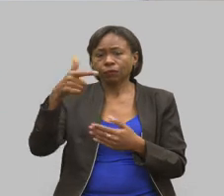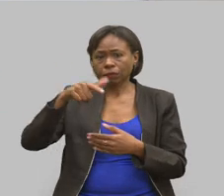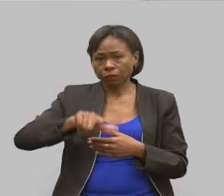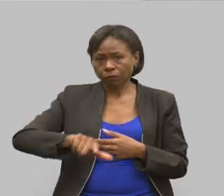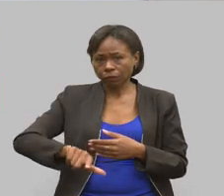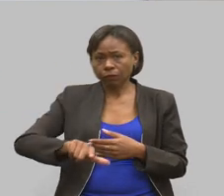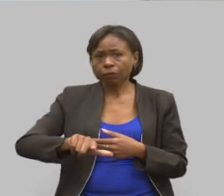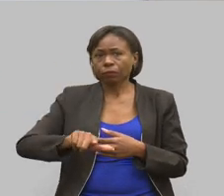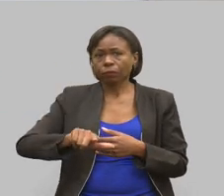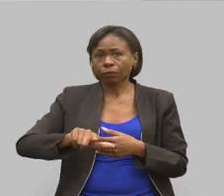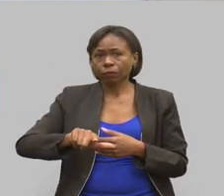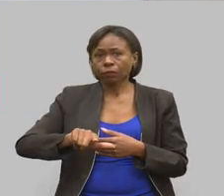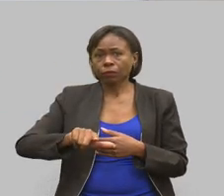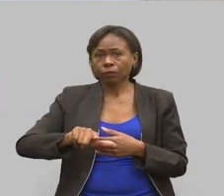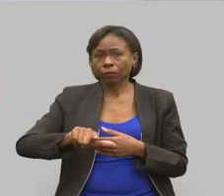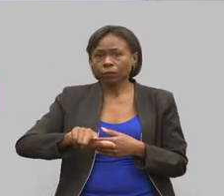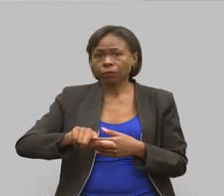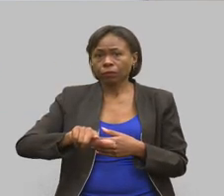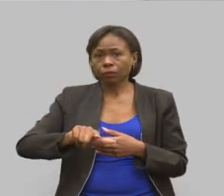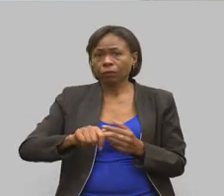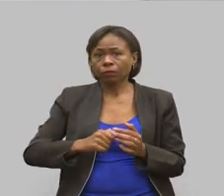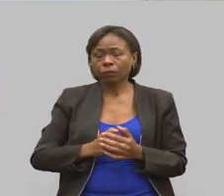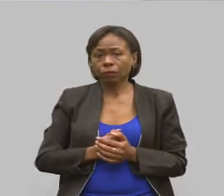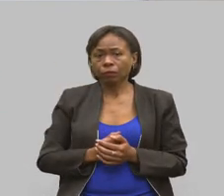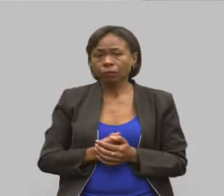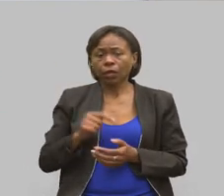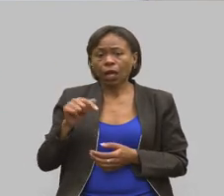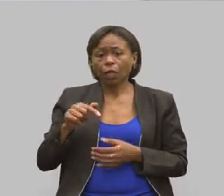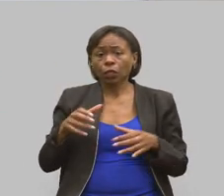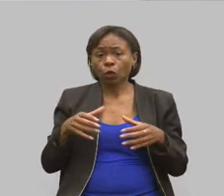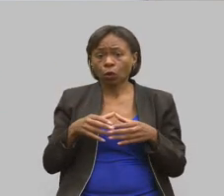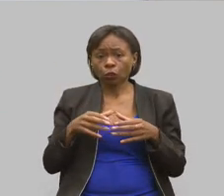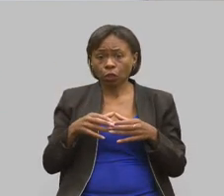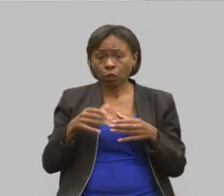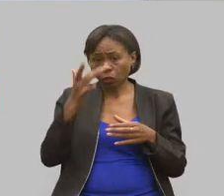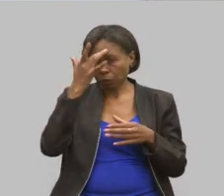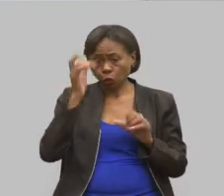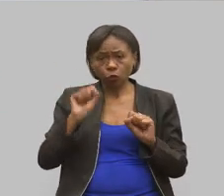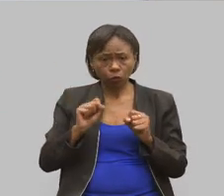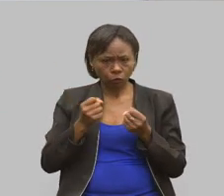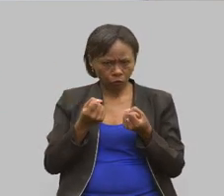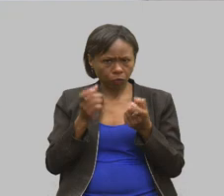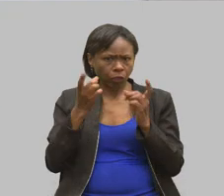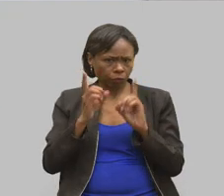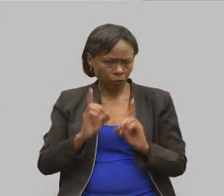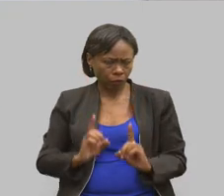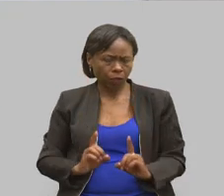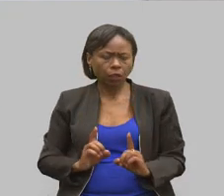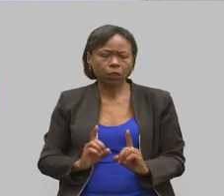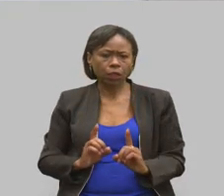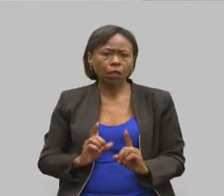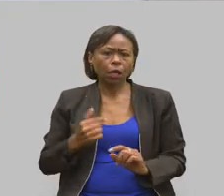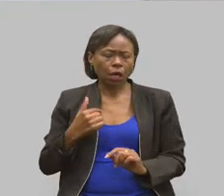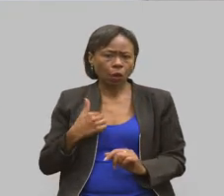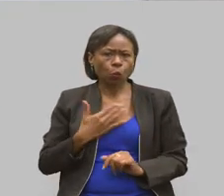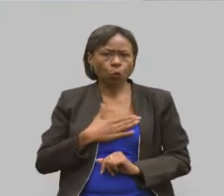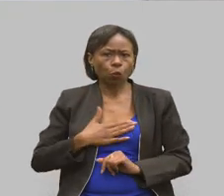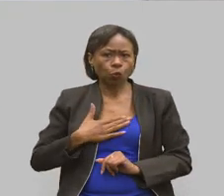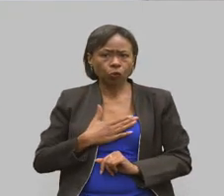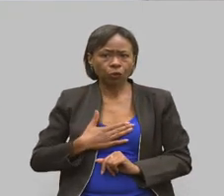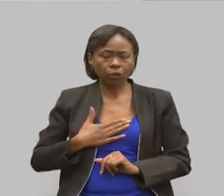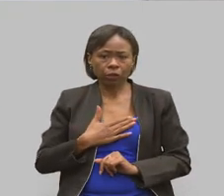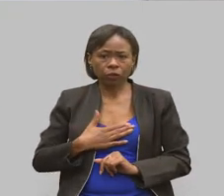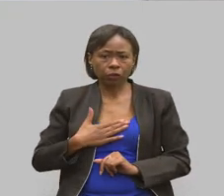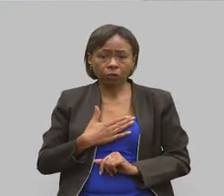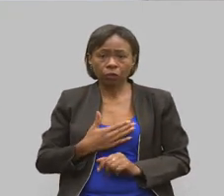sendo pauta dessa comissão né uma comissão que eu prezo muito já fui diretor né do Conselho Estadual de defesa dos direitos da pessoa